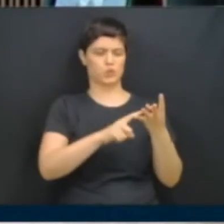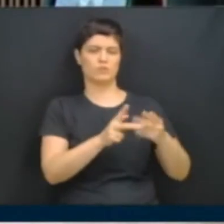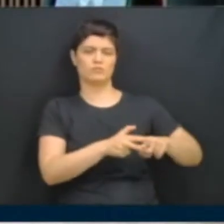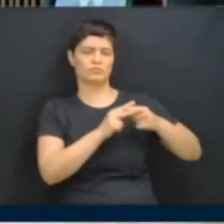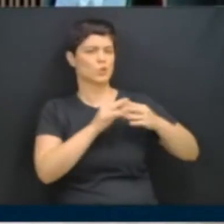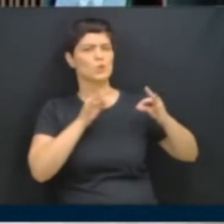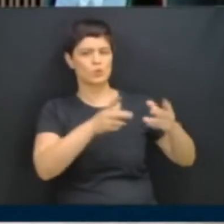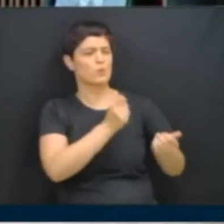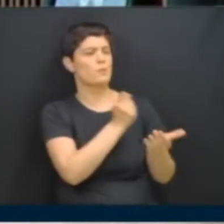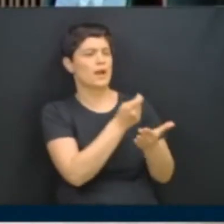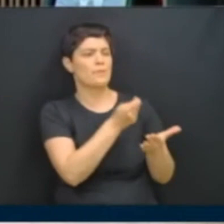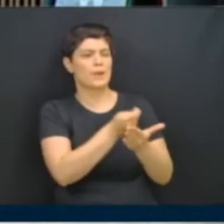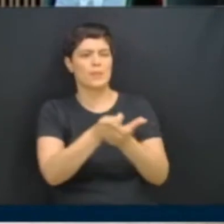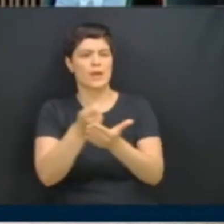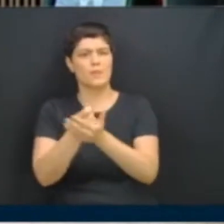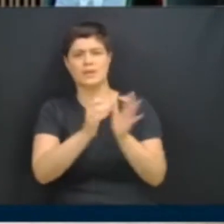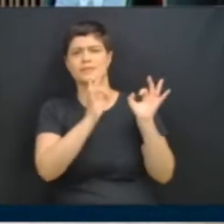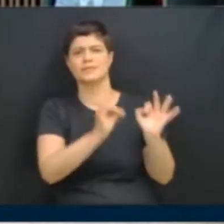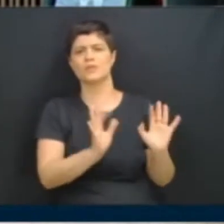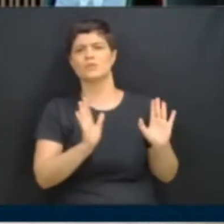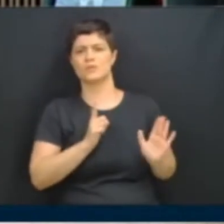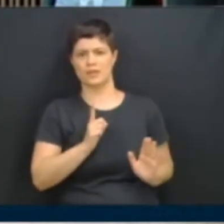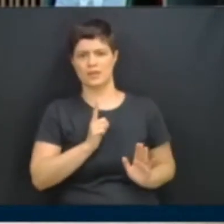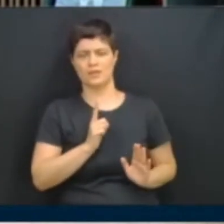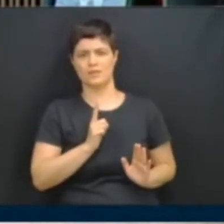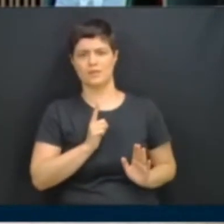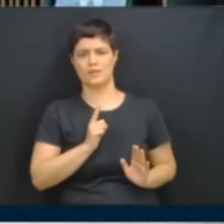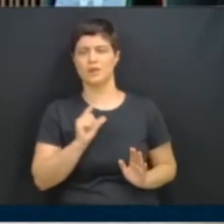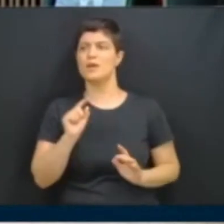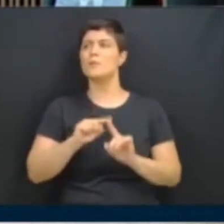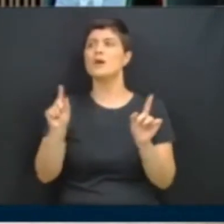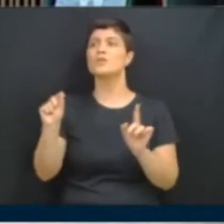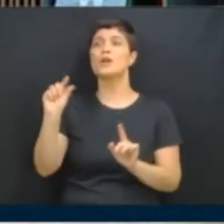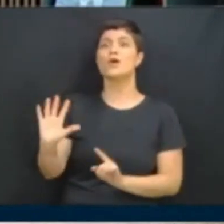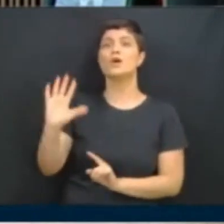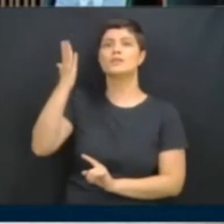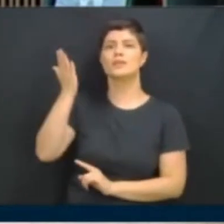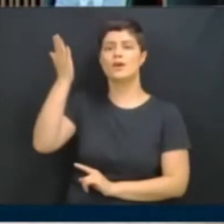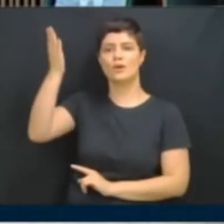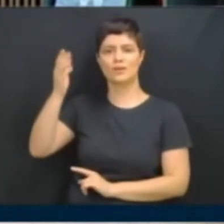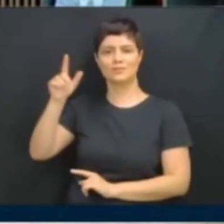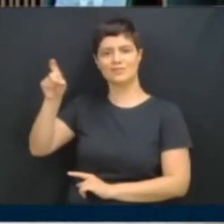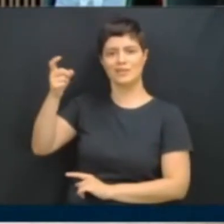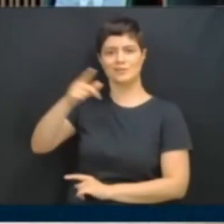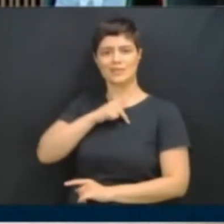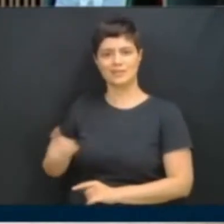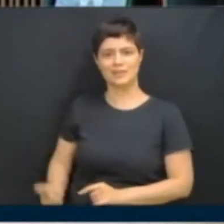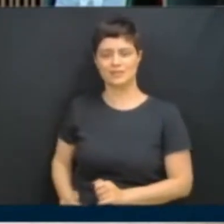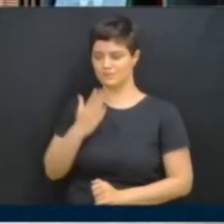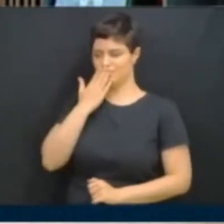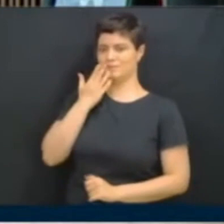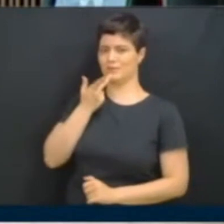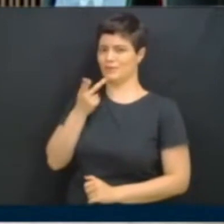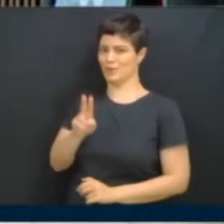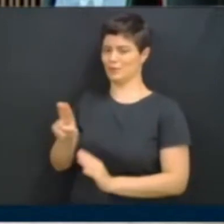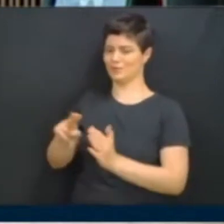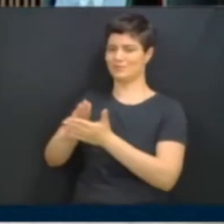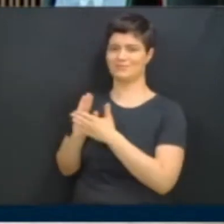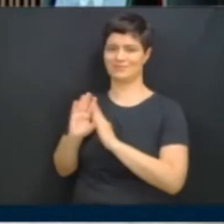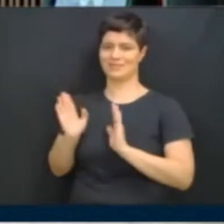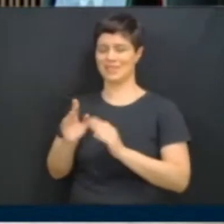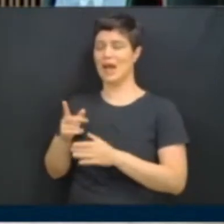dia. E o que aconteceu com o imbrochável? Opa, inominável, opa, não, inelegível. Tudo isso